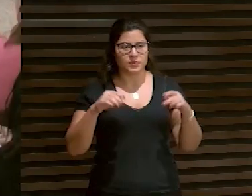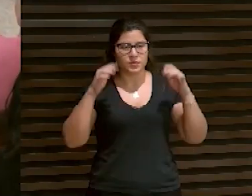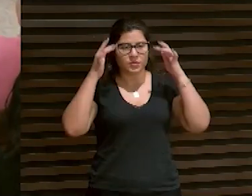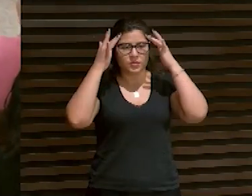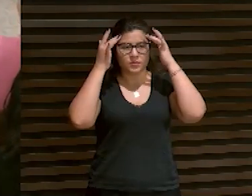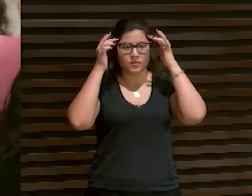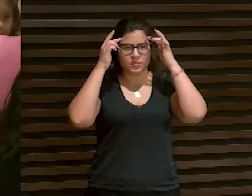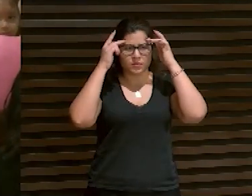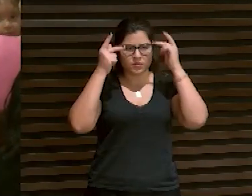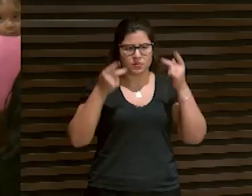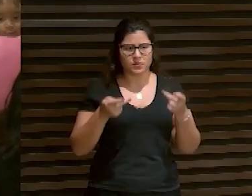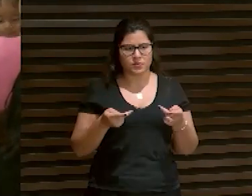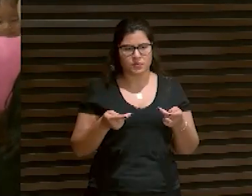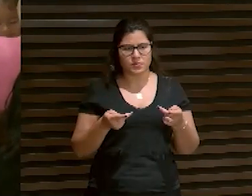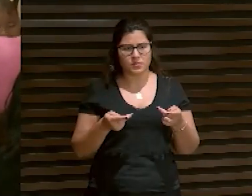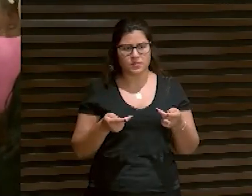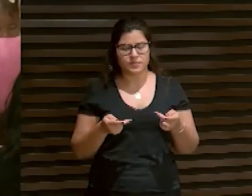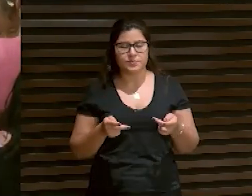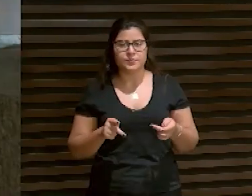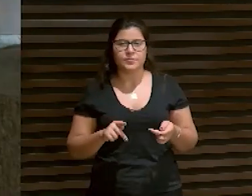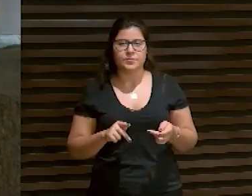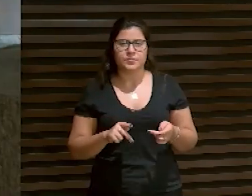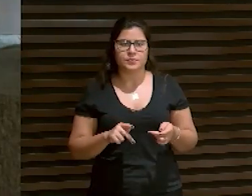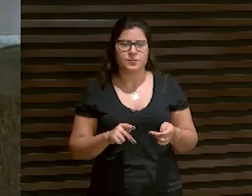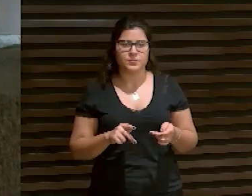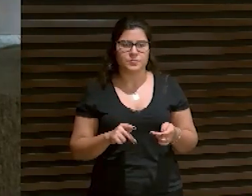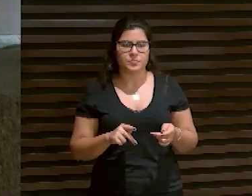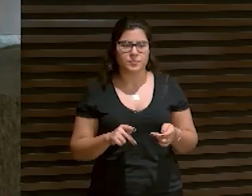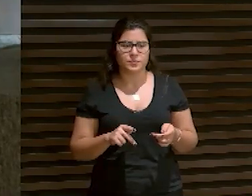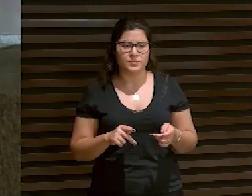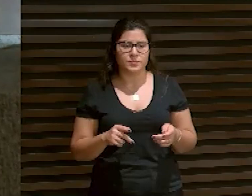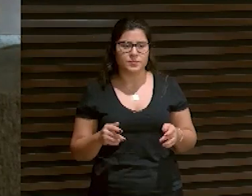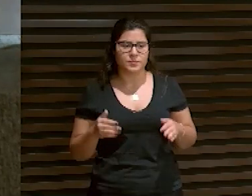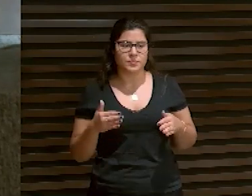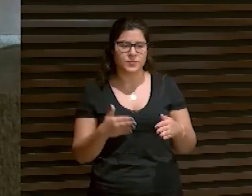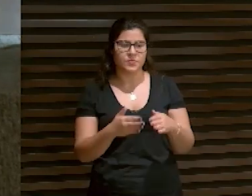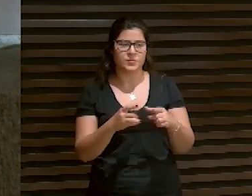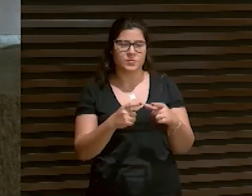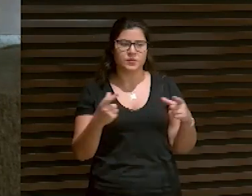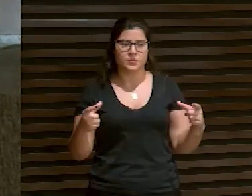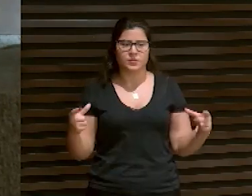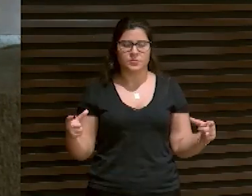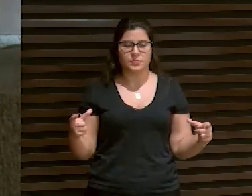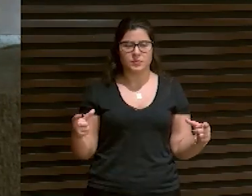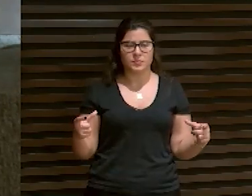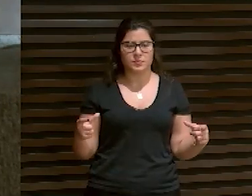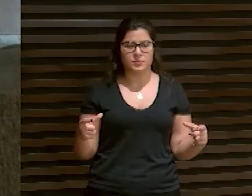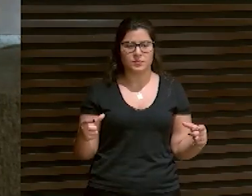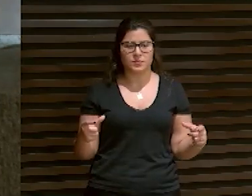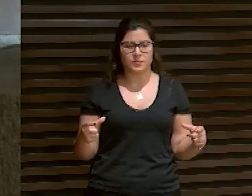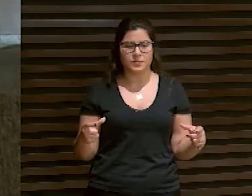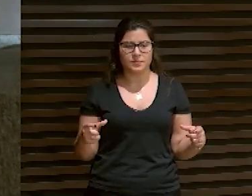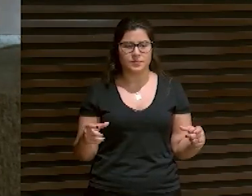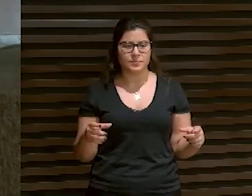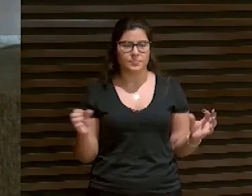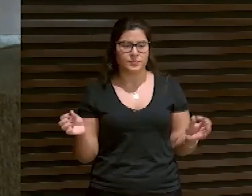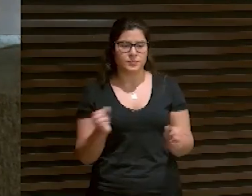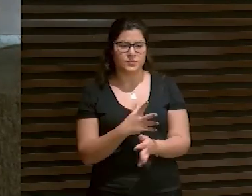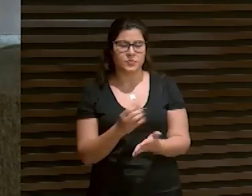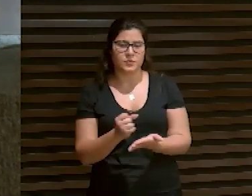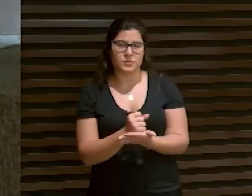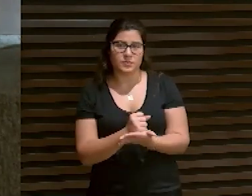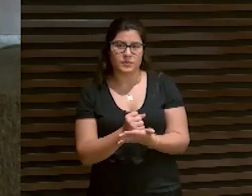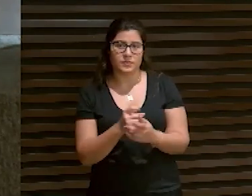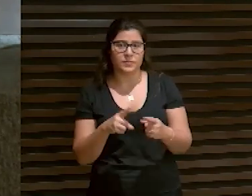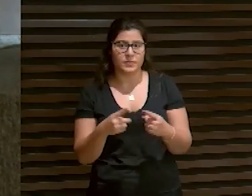foco muito maior no Novo Testamento do que no Antigo, como se o Antigo não fosse palavra de Deus. Mas a escolha do livro de